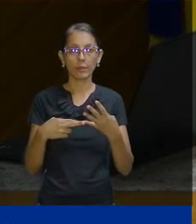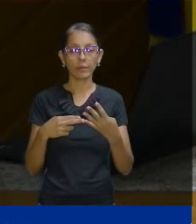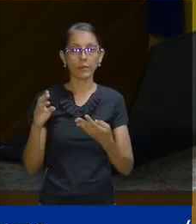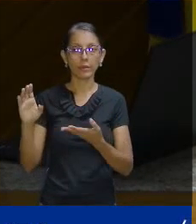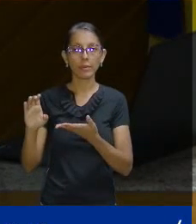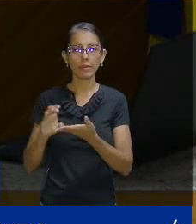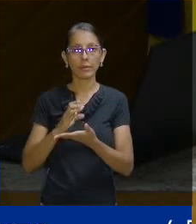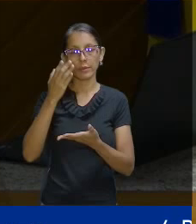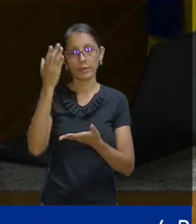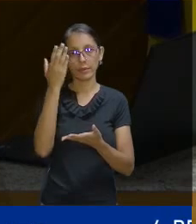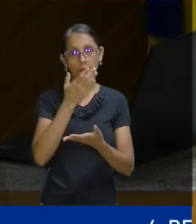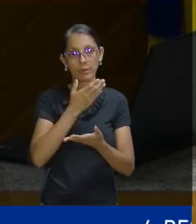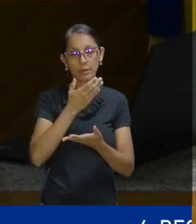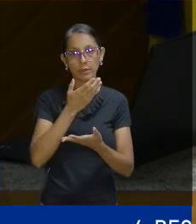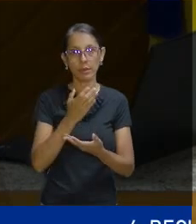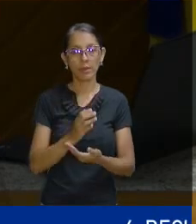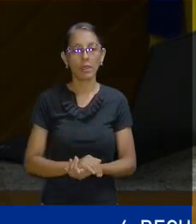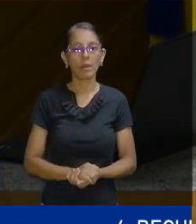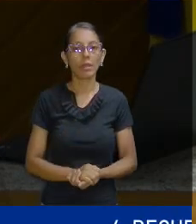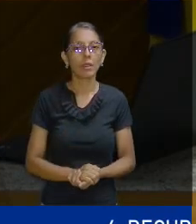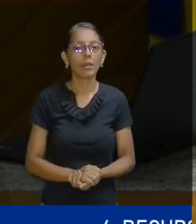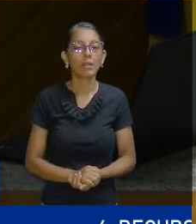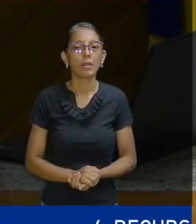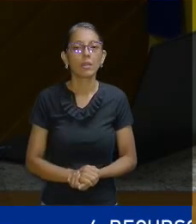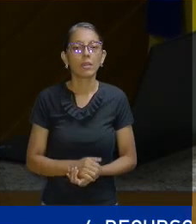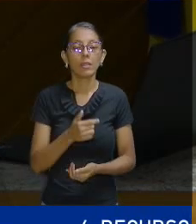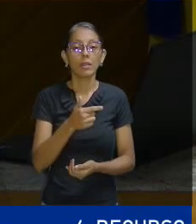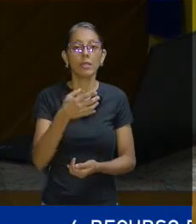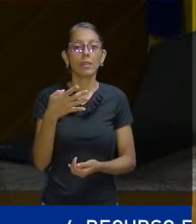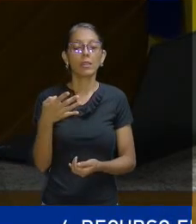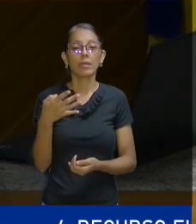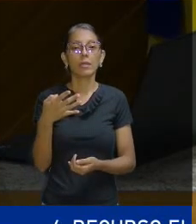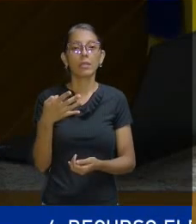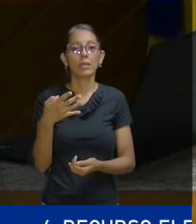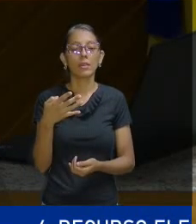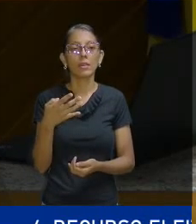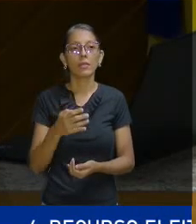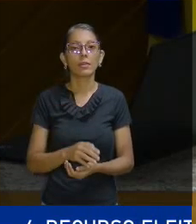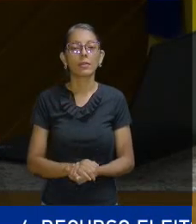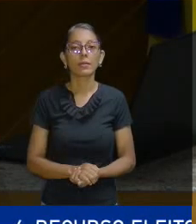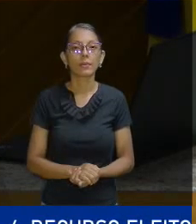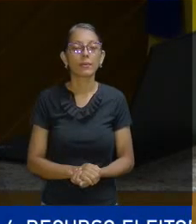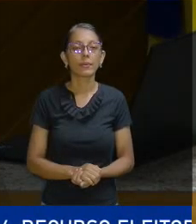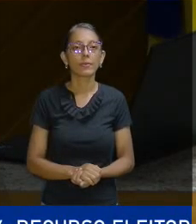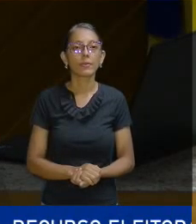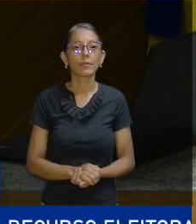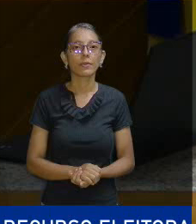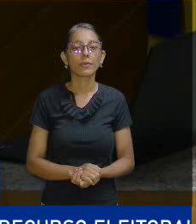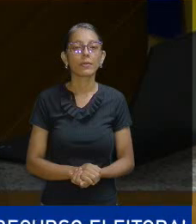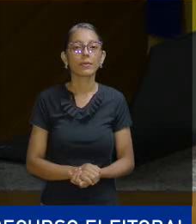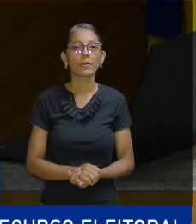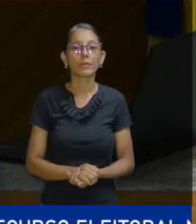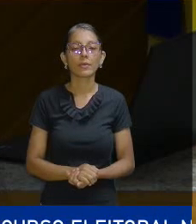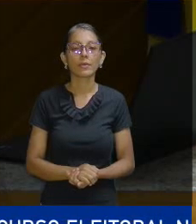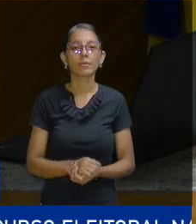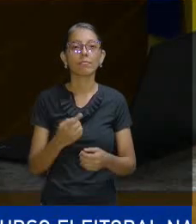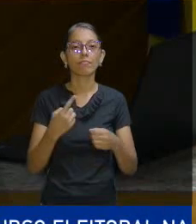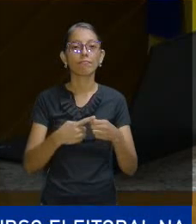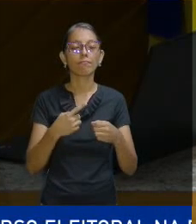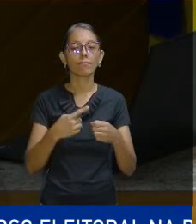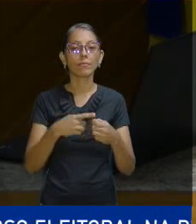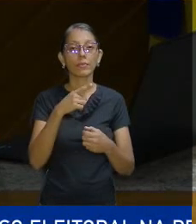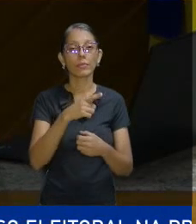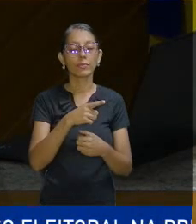número 0600-845-4. A origem é Itaubal, relatora é juiz Anselmo Gonçalves.